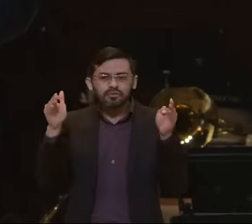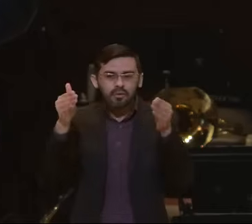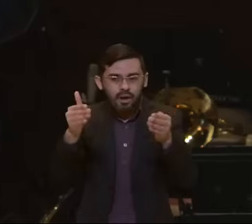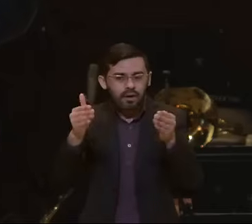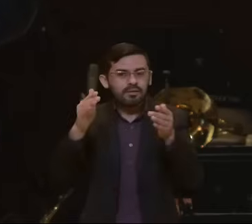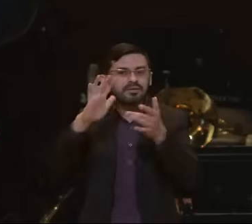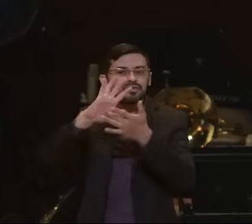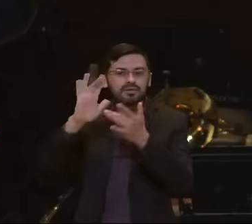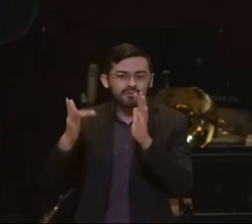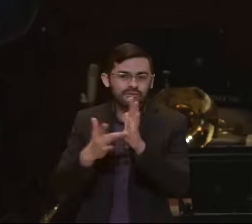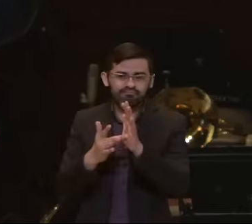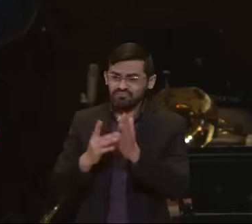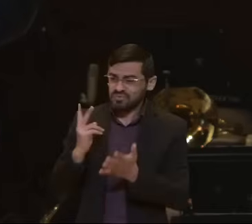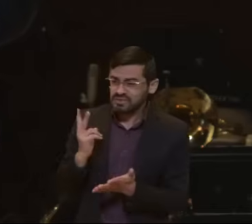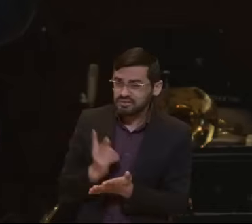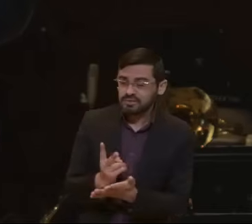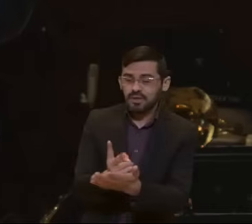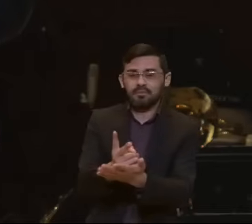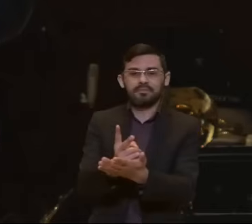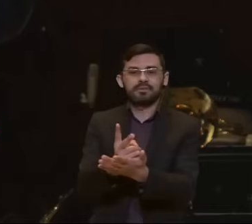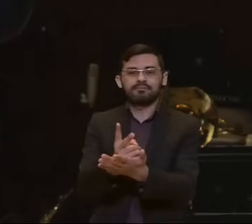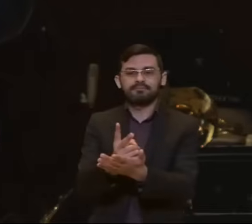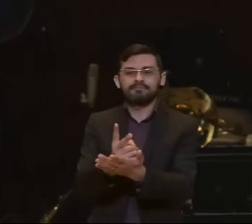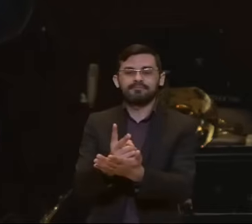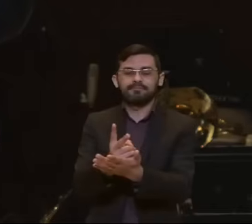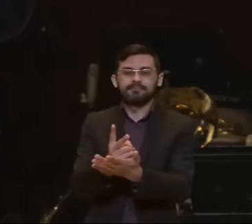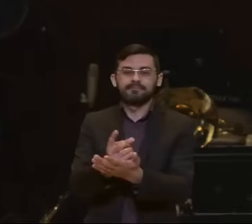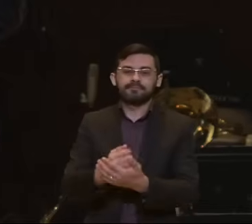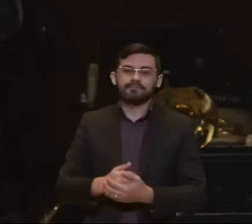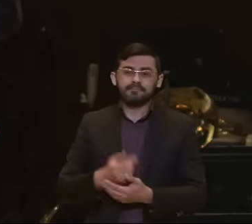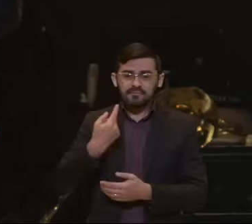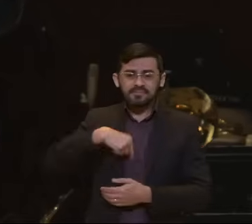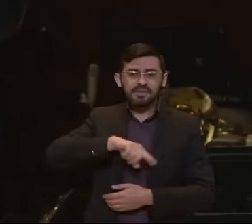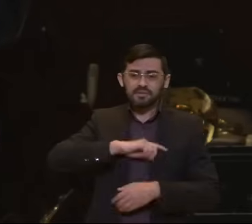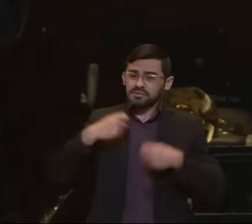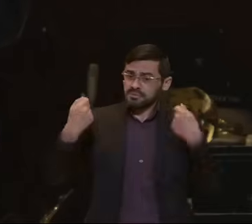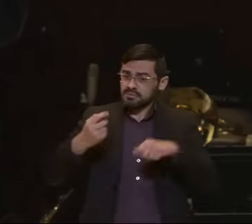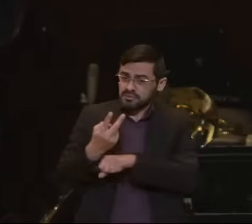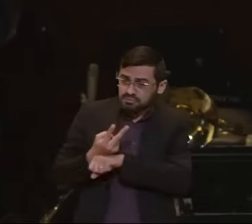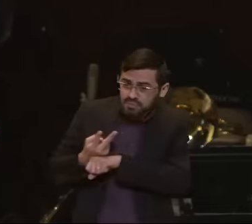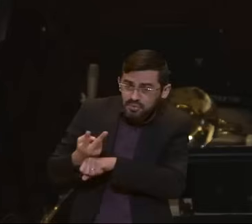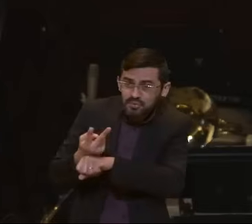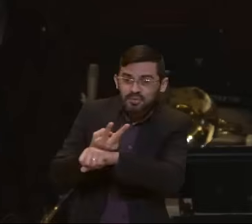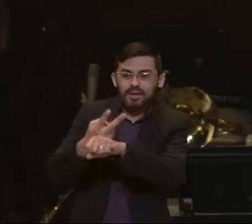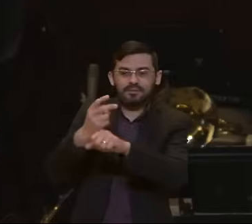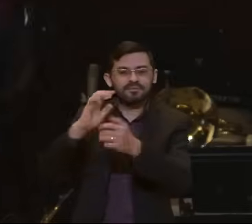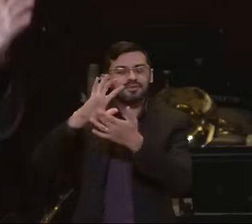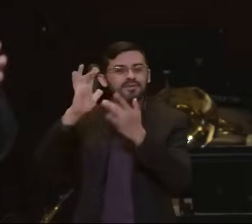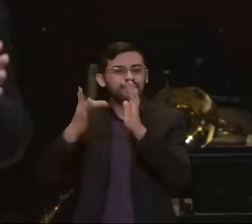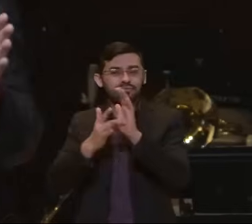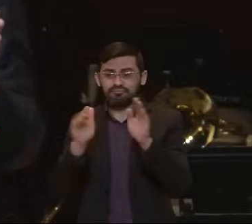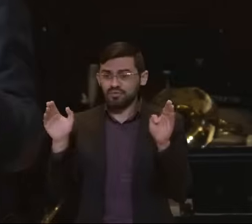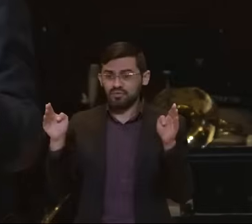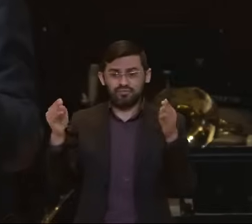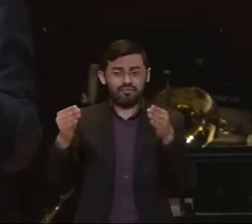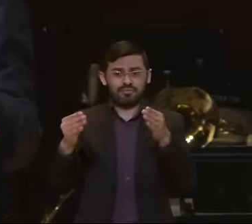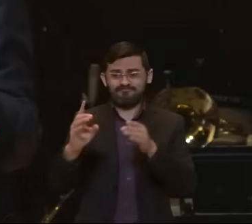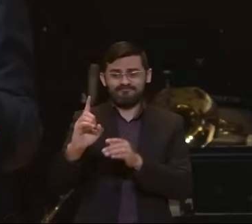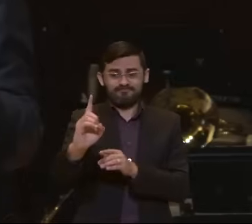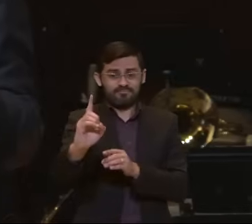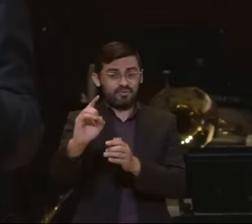me buscardes de todo o vosso coração. A gente busca Jesus e a gente foca nele.